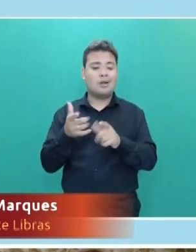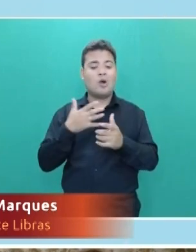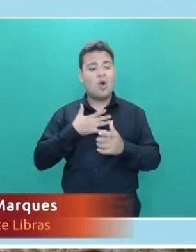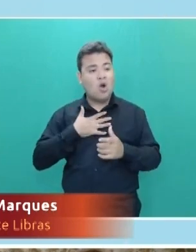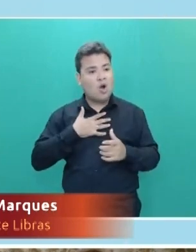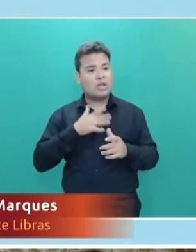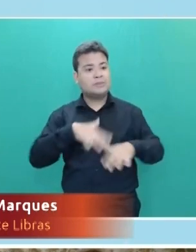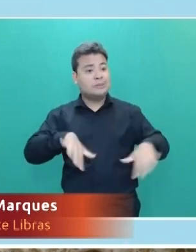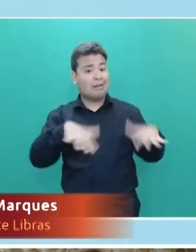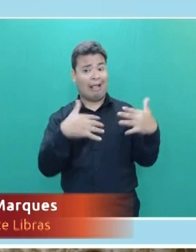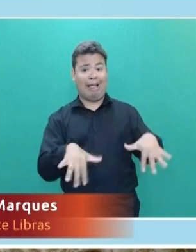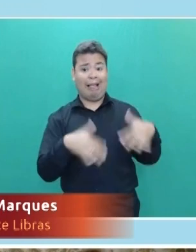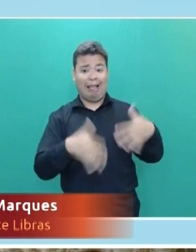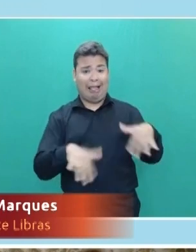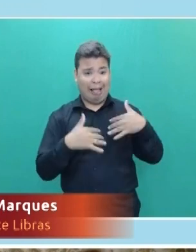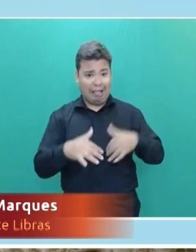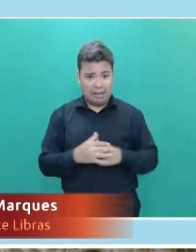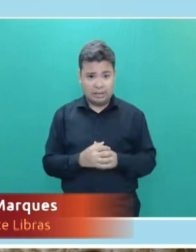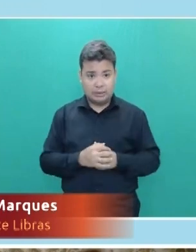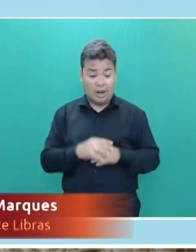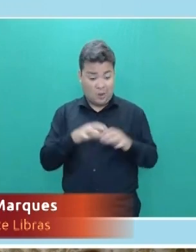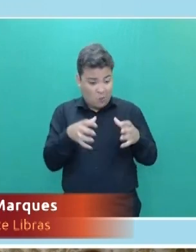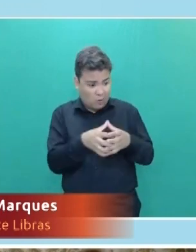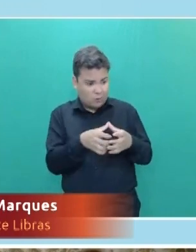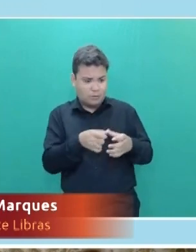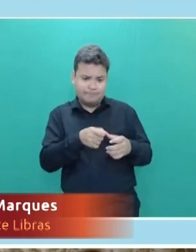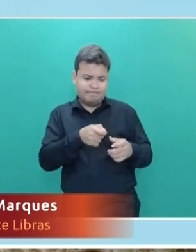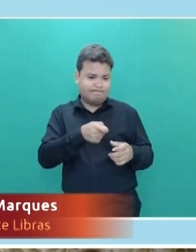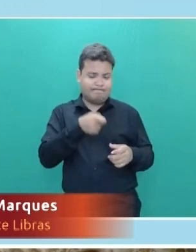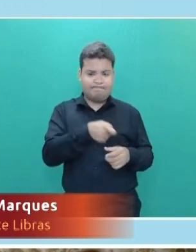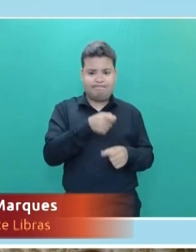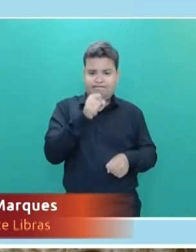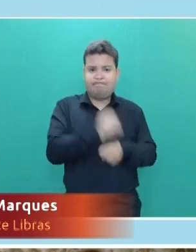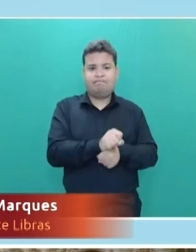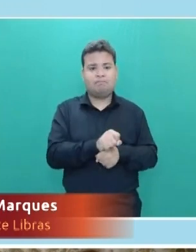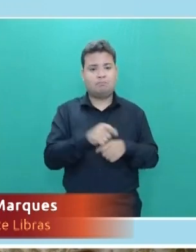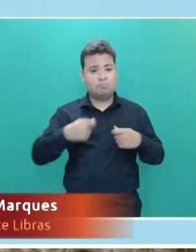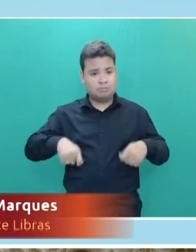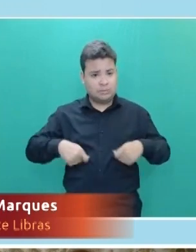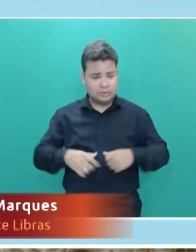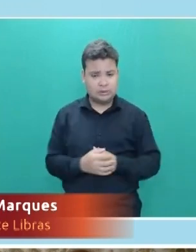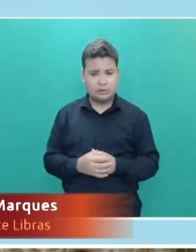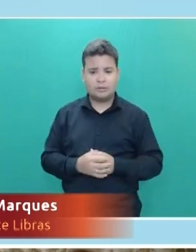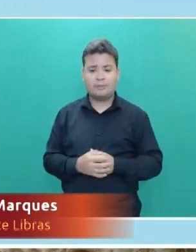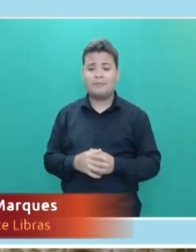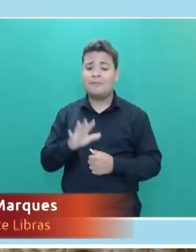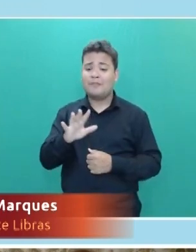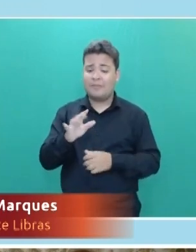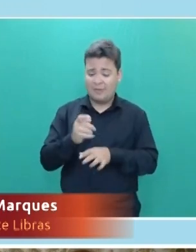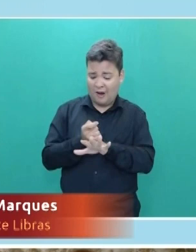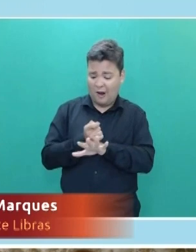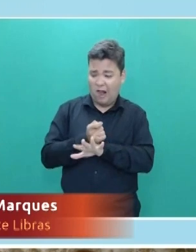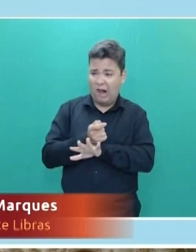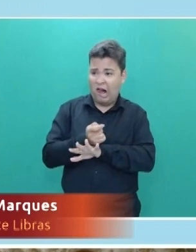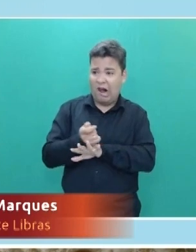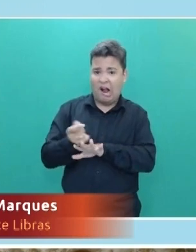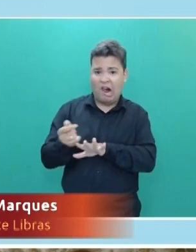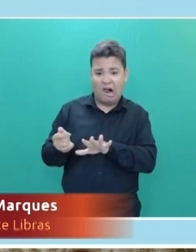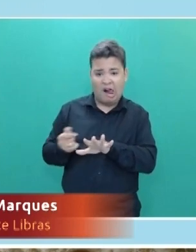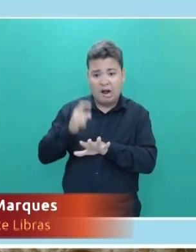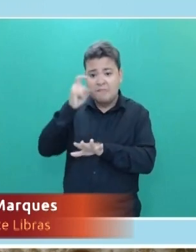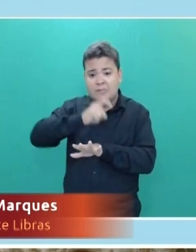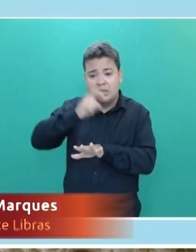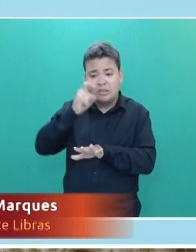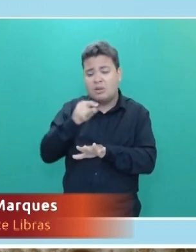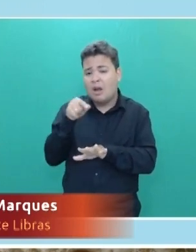alguma maneira. Eu entendo assim, a fake news ela é aquela velha fofoca, só que é uma